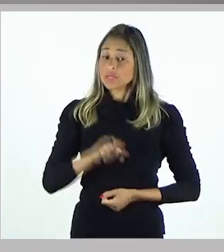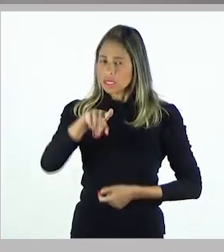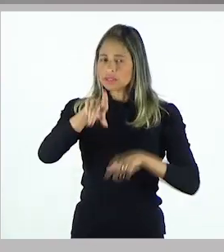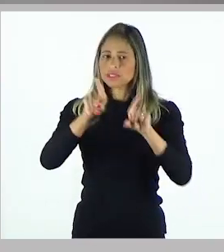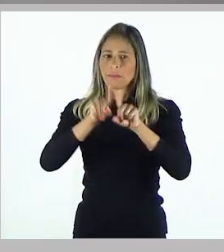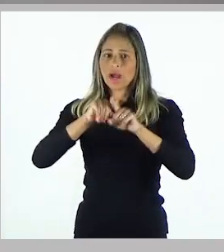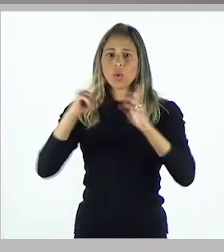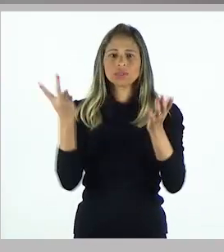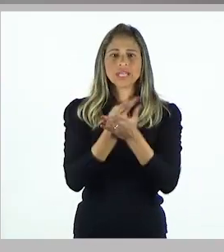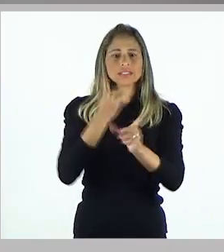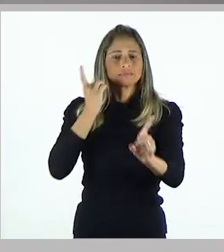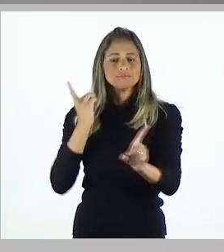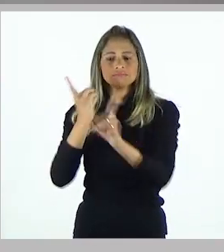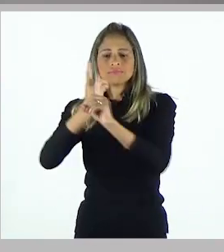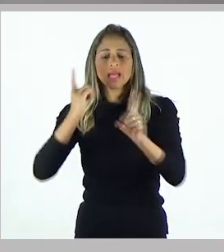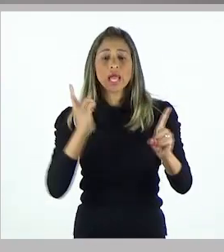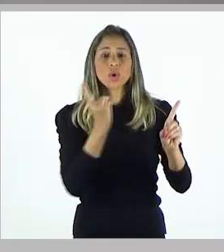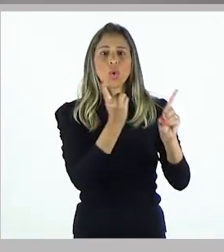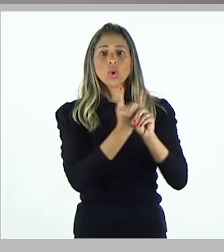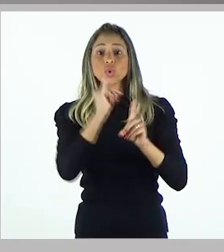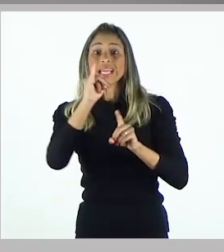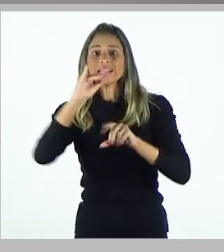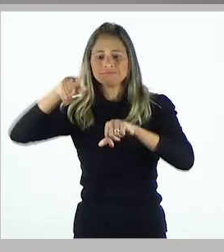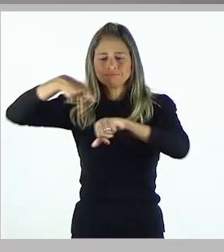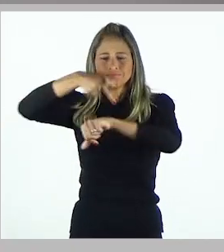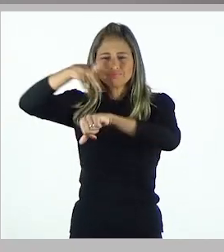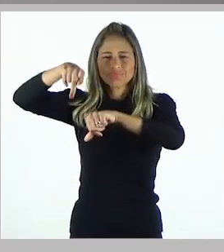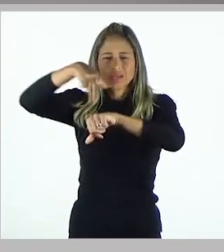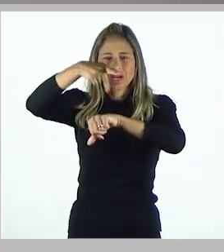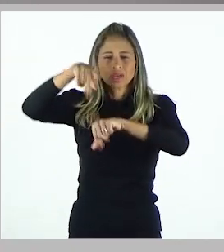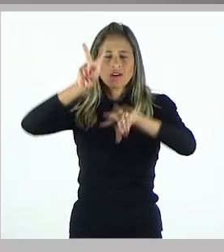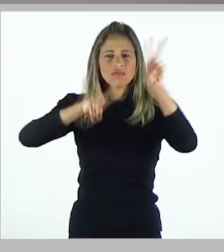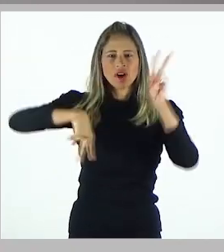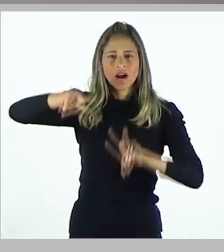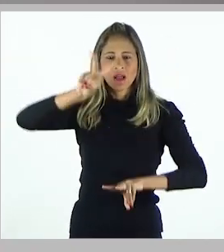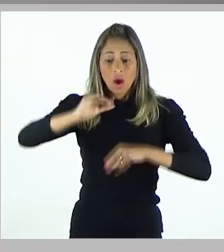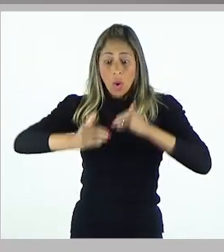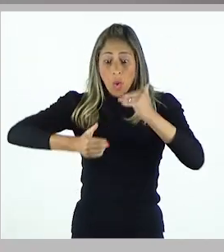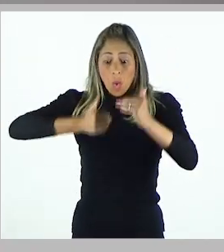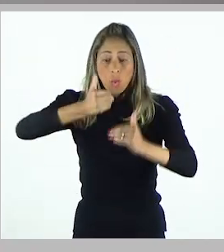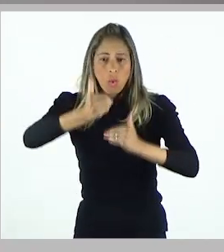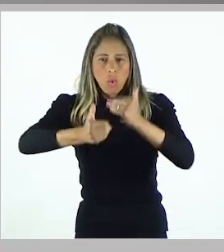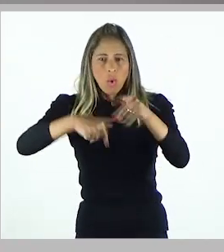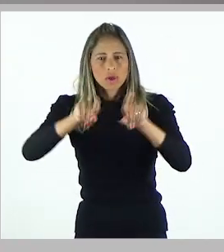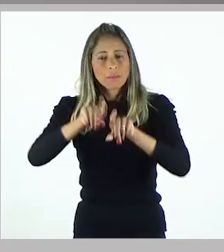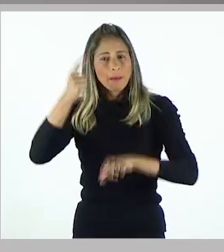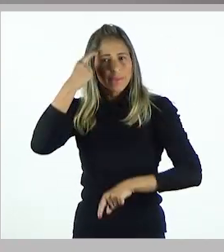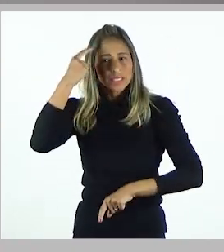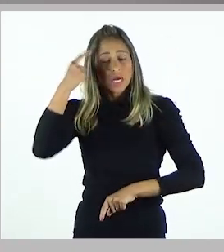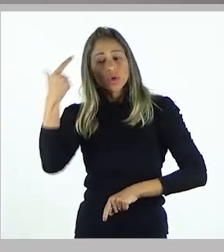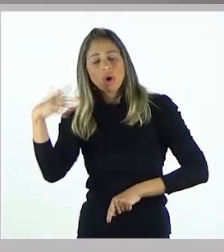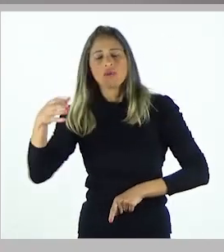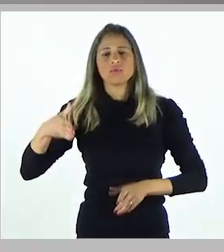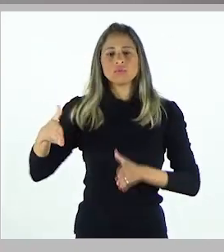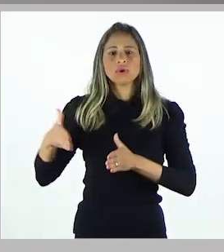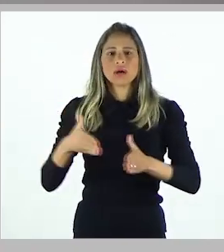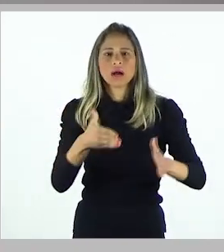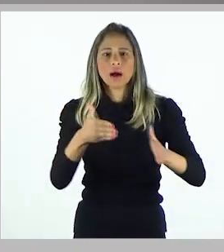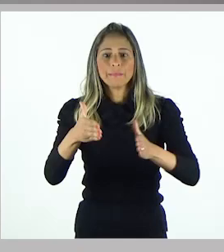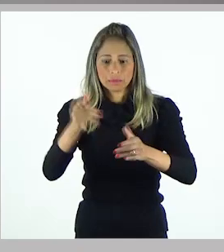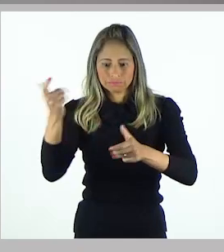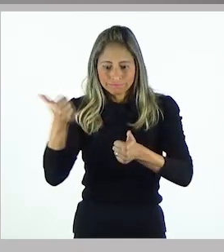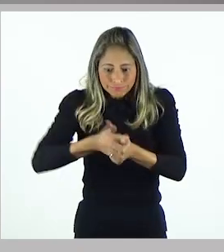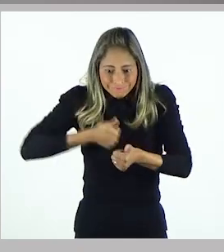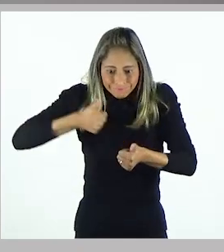Desde então, vários encontros internacionais aconteceram, avaliando os avanços e pensando em novos caminhos para